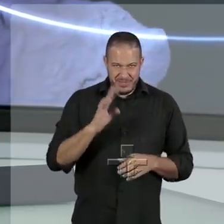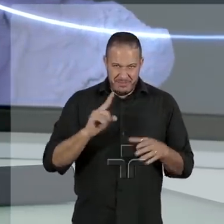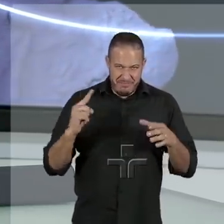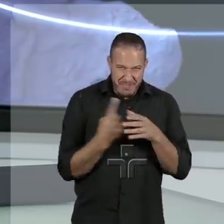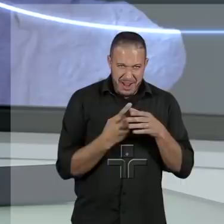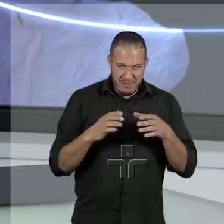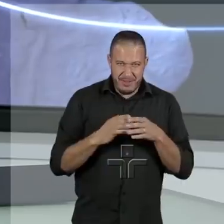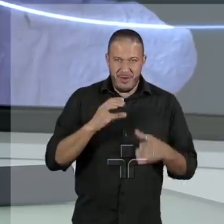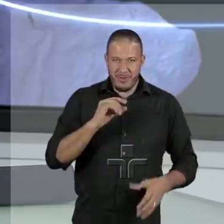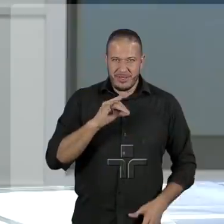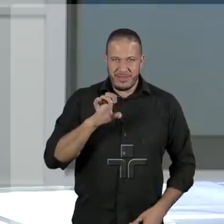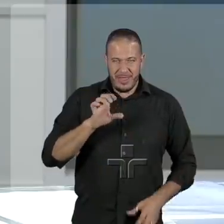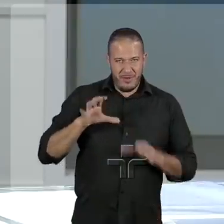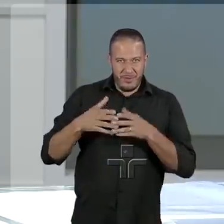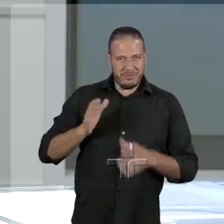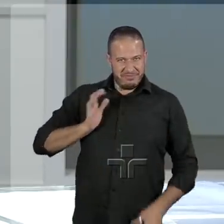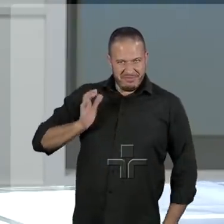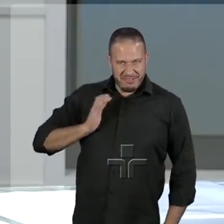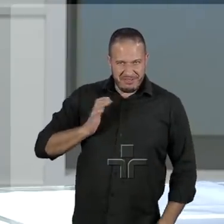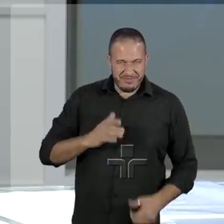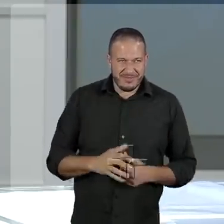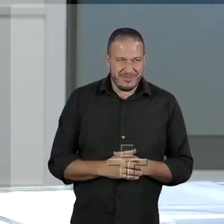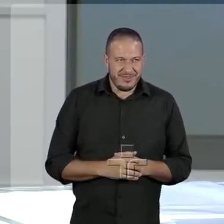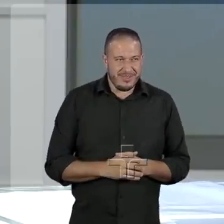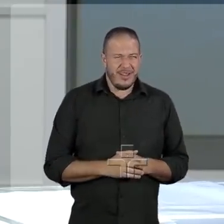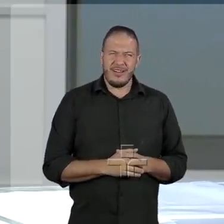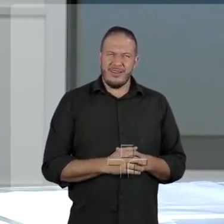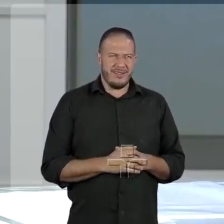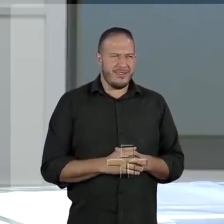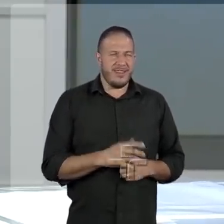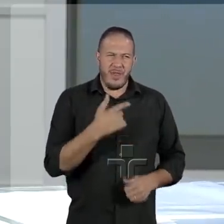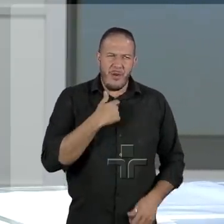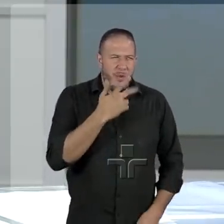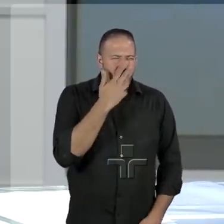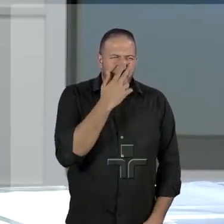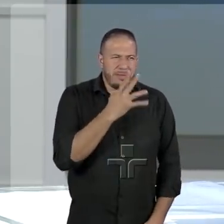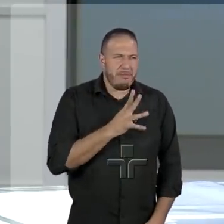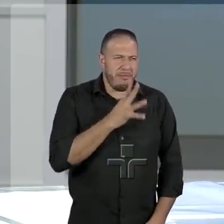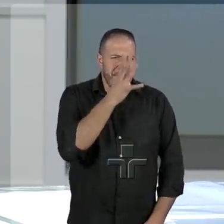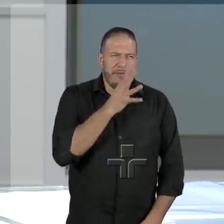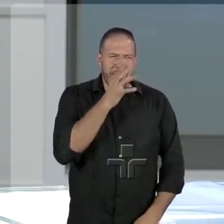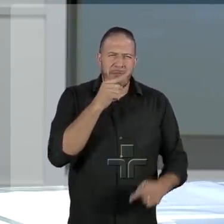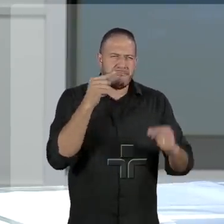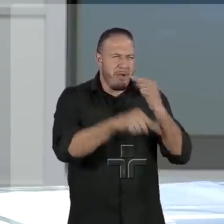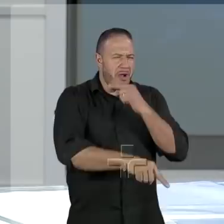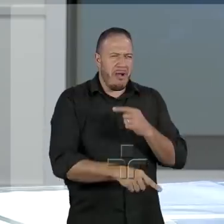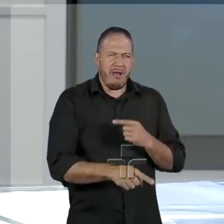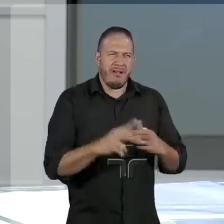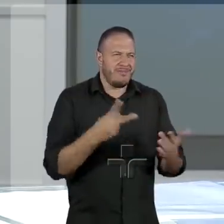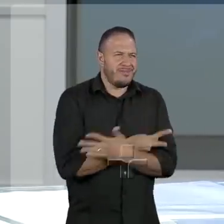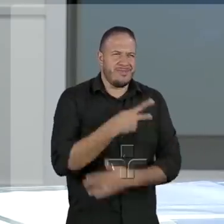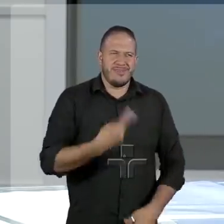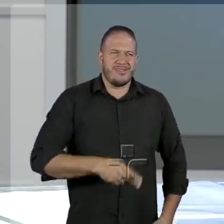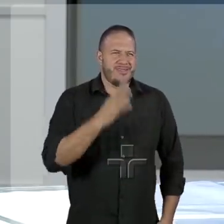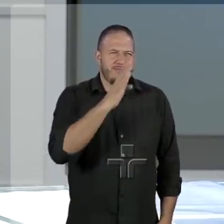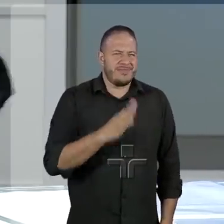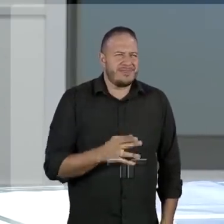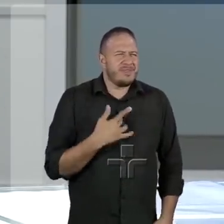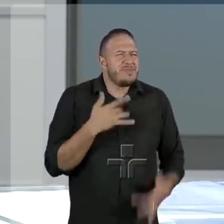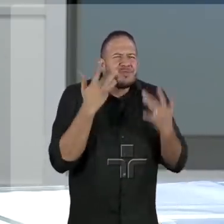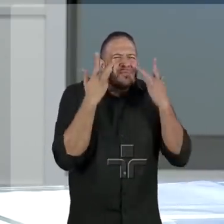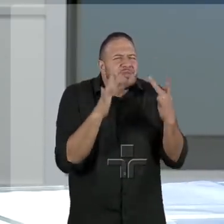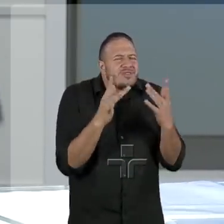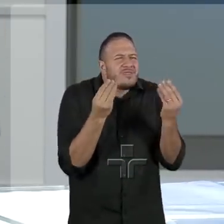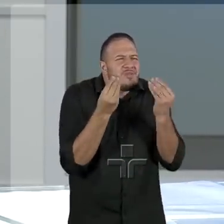Clube dos Ricos? Olha, esse é o maior equívoco que nós podemos cometer. Eu não sei o que passou